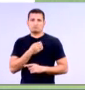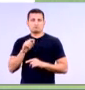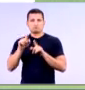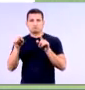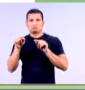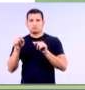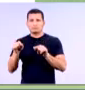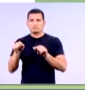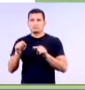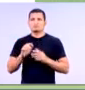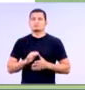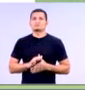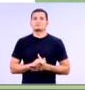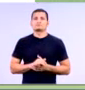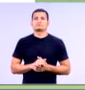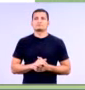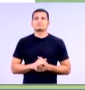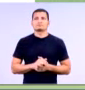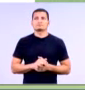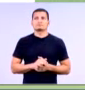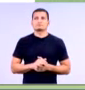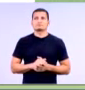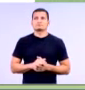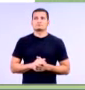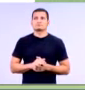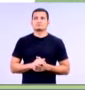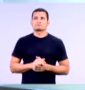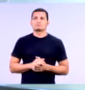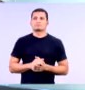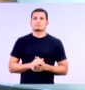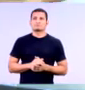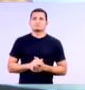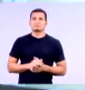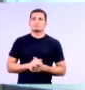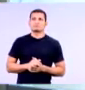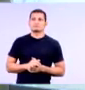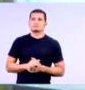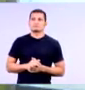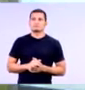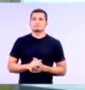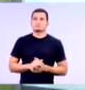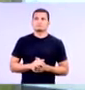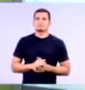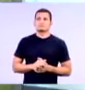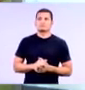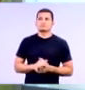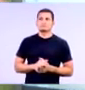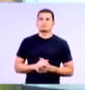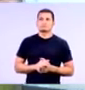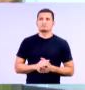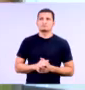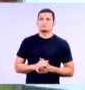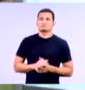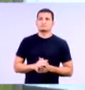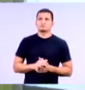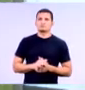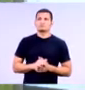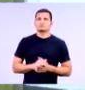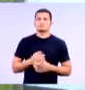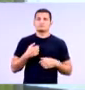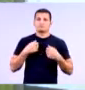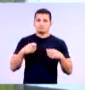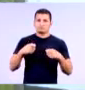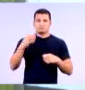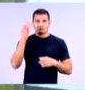Eu coloquei uma interrogação, porque inclusive está com uma setinha vermelha aí que eu preciso ainda definir o que é que está acontecendo aí, né? Então eu